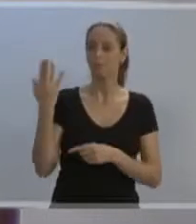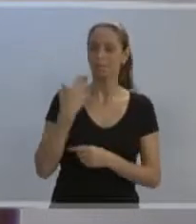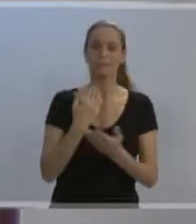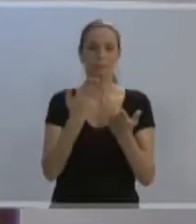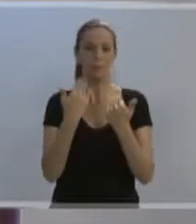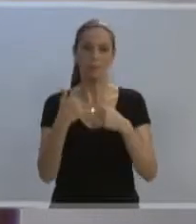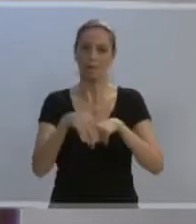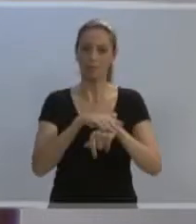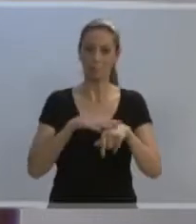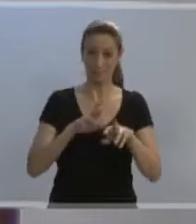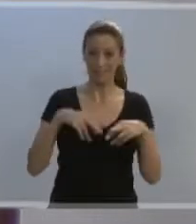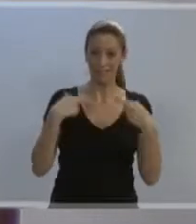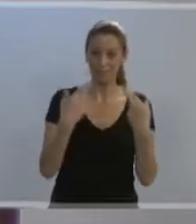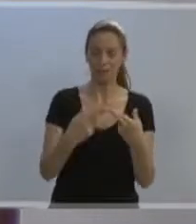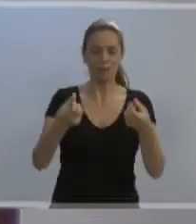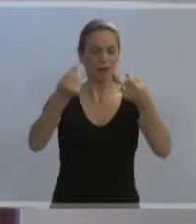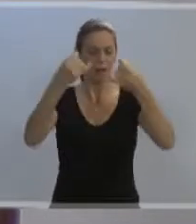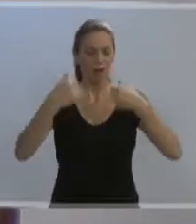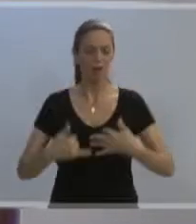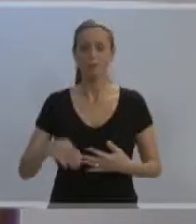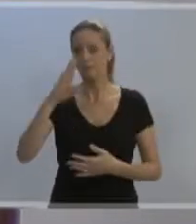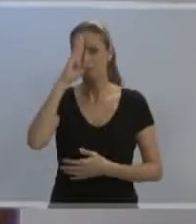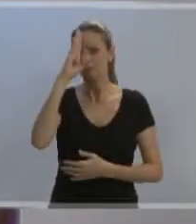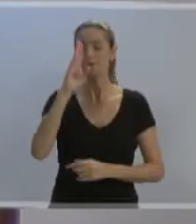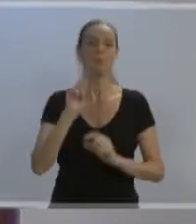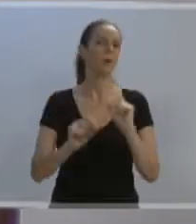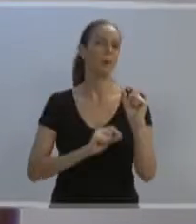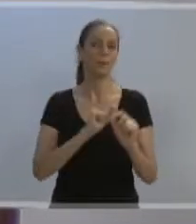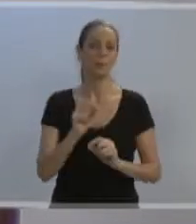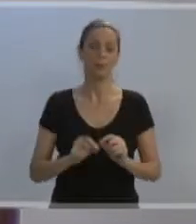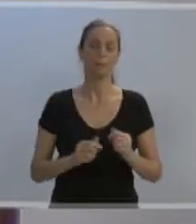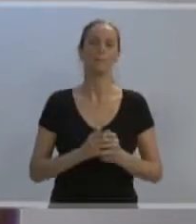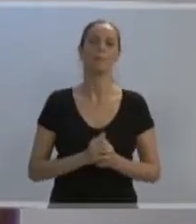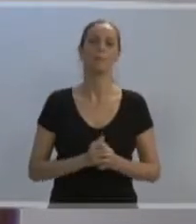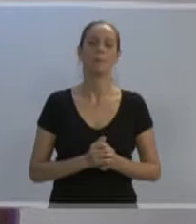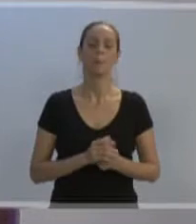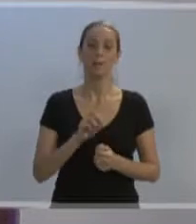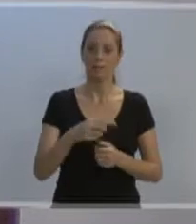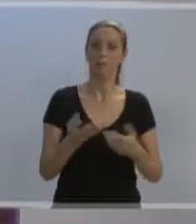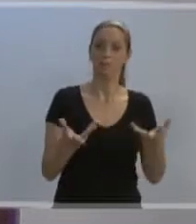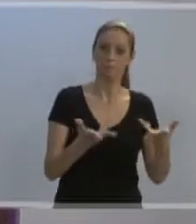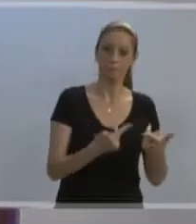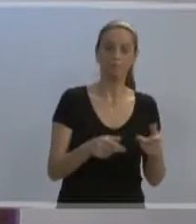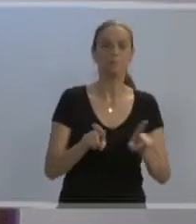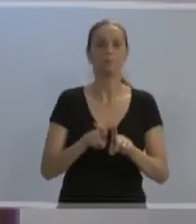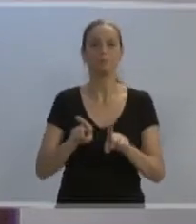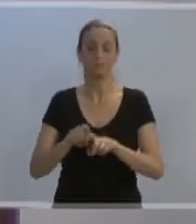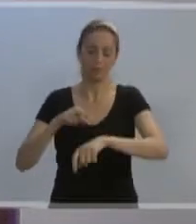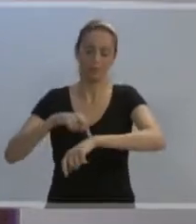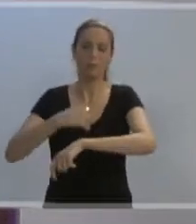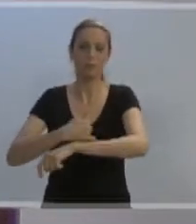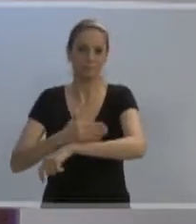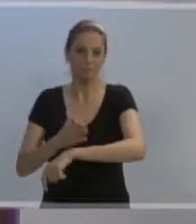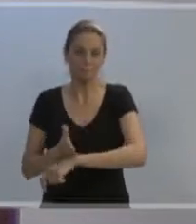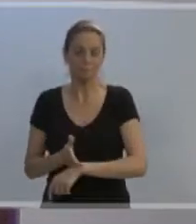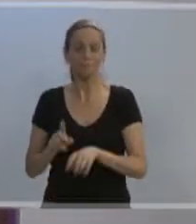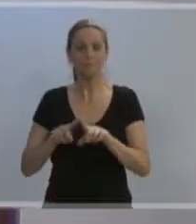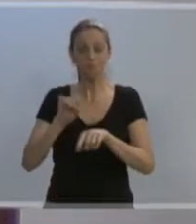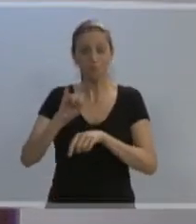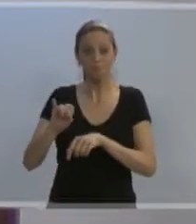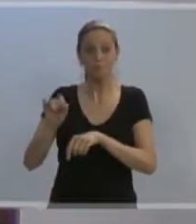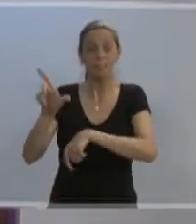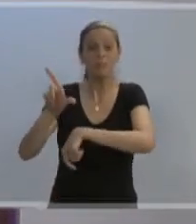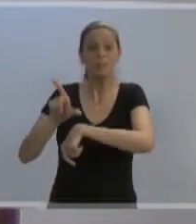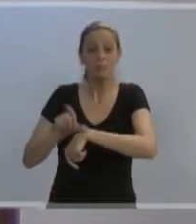conversa, foi mostrado que os dois principais pilares aqui são eficiência e frequência. Então, a partir do momento que você tem uma diminuição dos